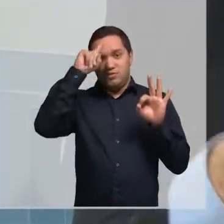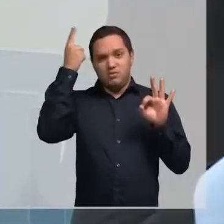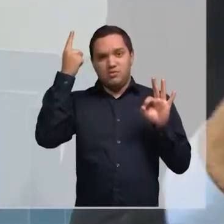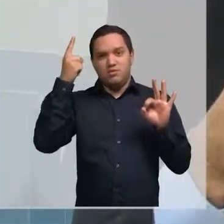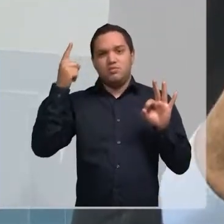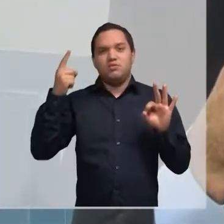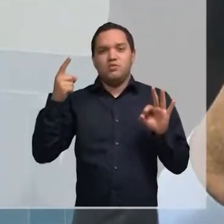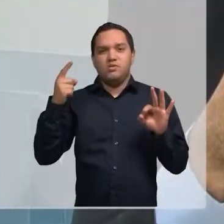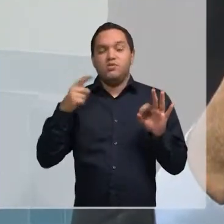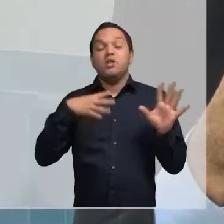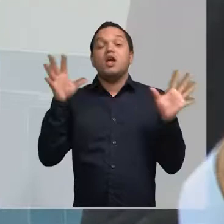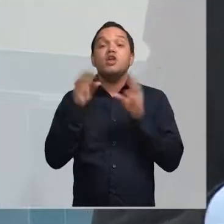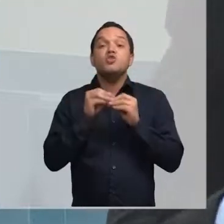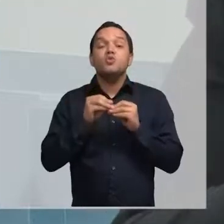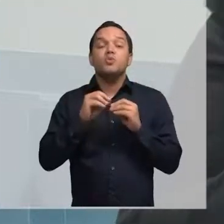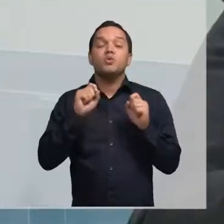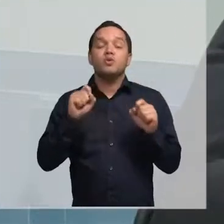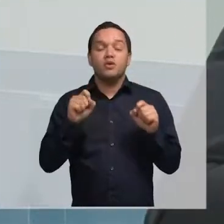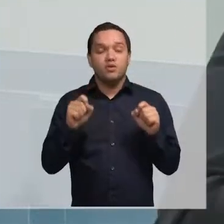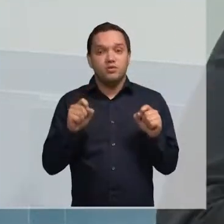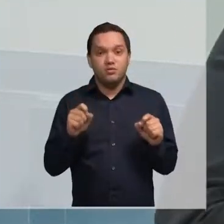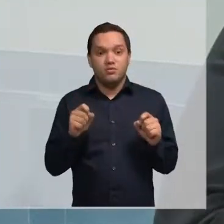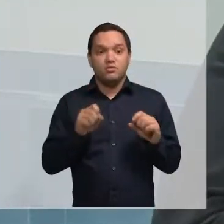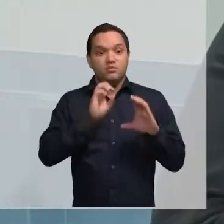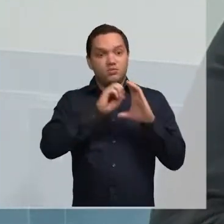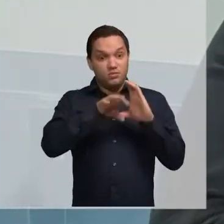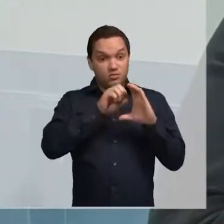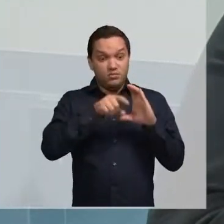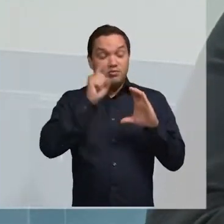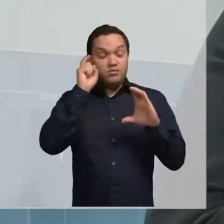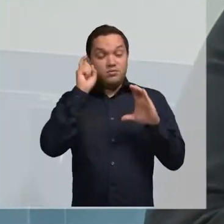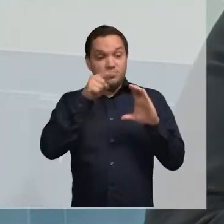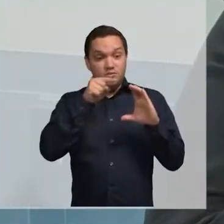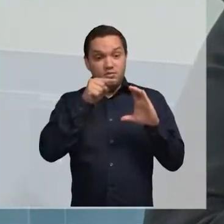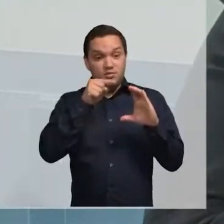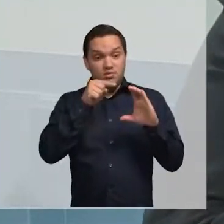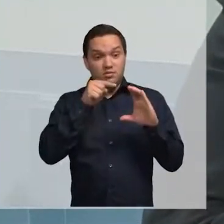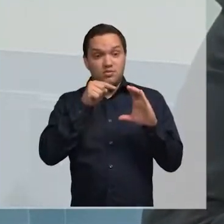falou não, mas o resumo ele quis dizer o seguinte, enquanto a Rede Globo de televisão